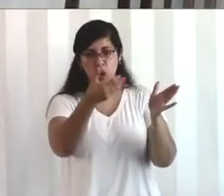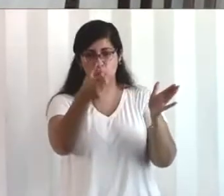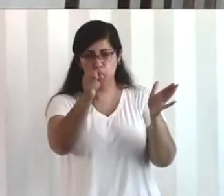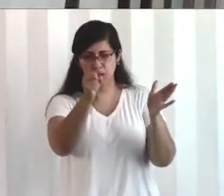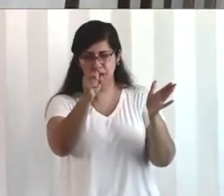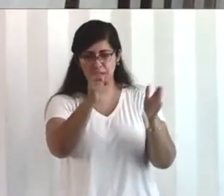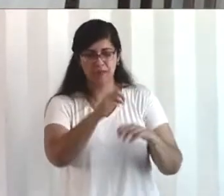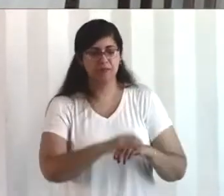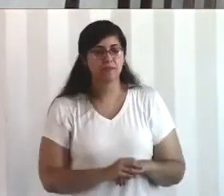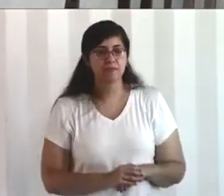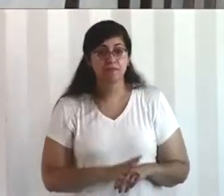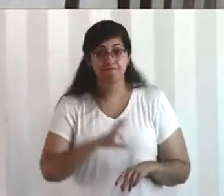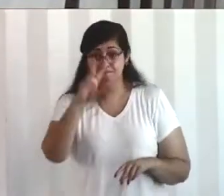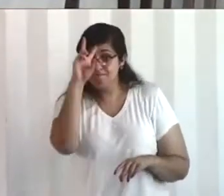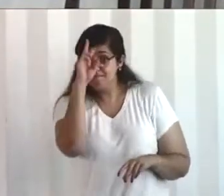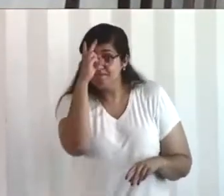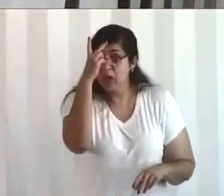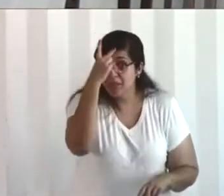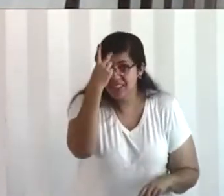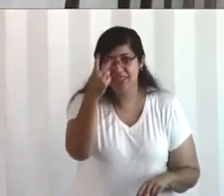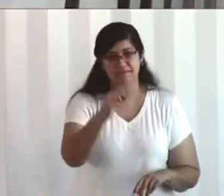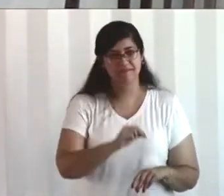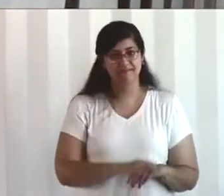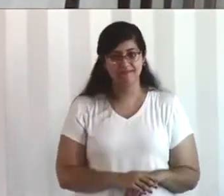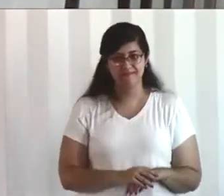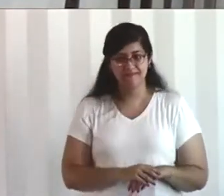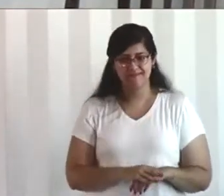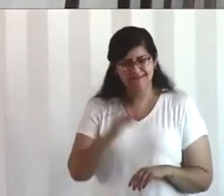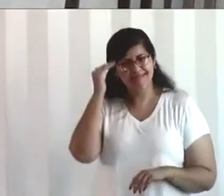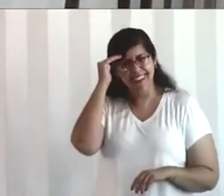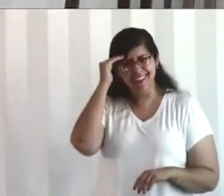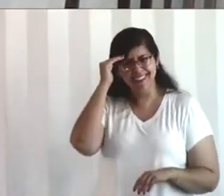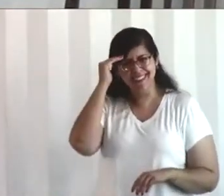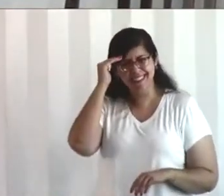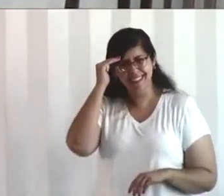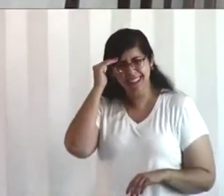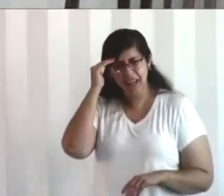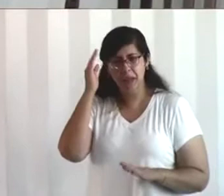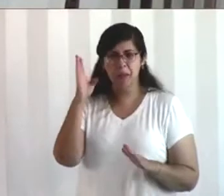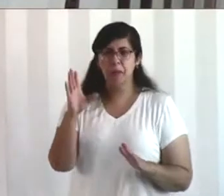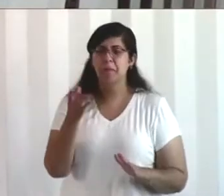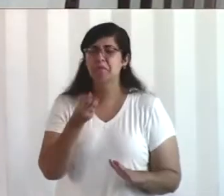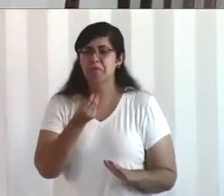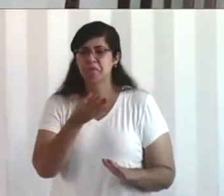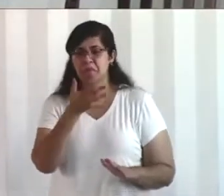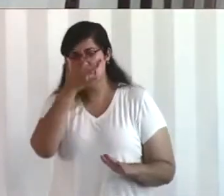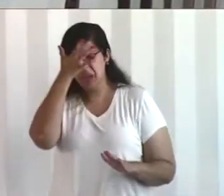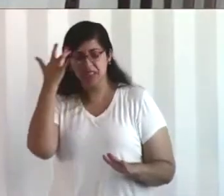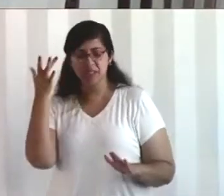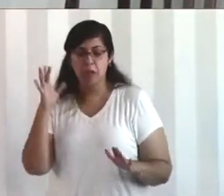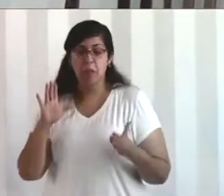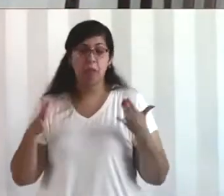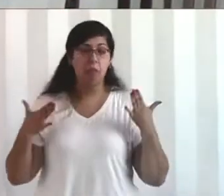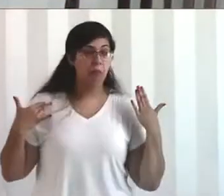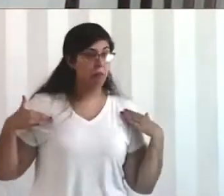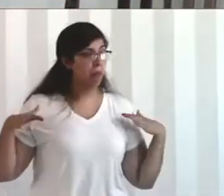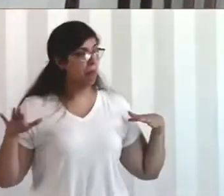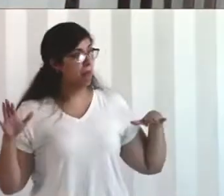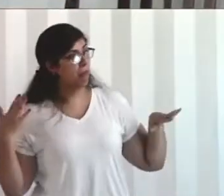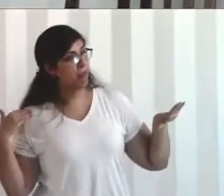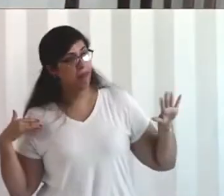As conversões, meus irmãos. Uma das coisas mais lindas em uma igreja sempre será a